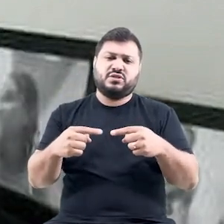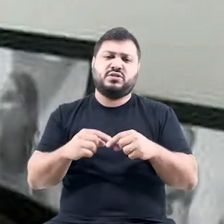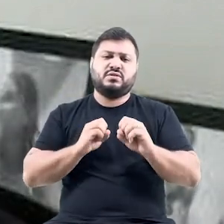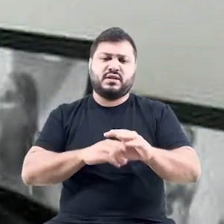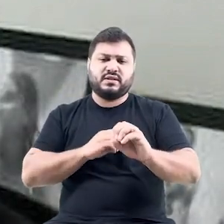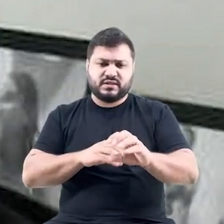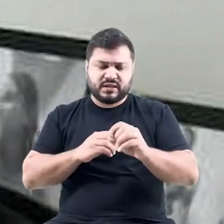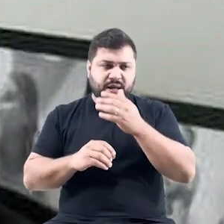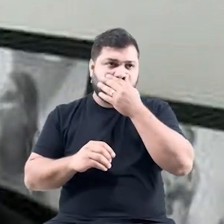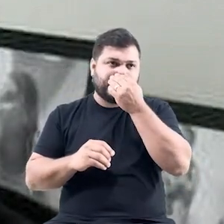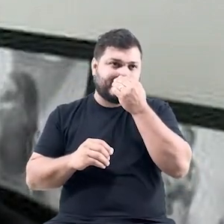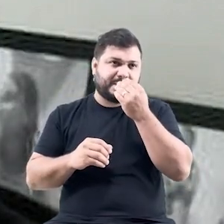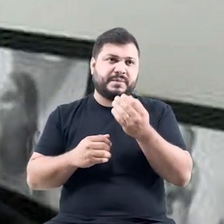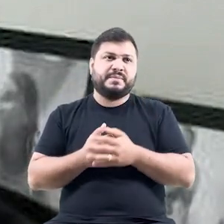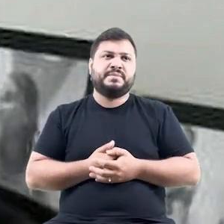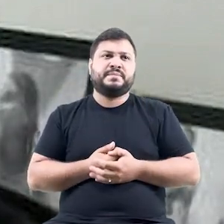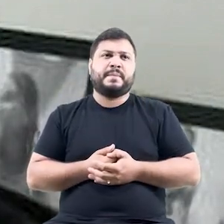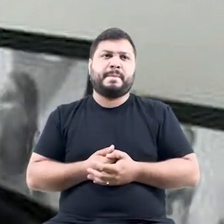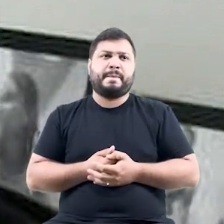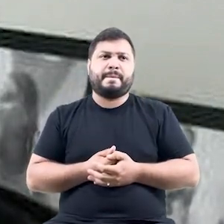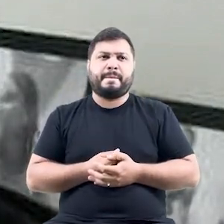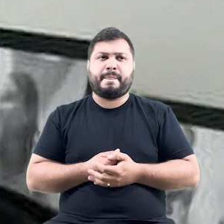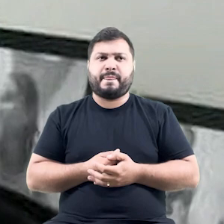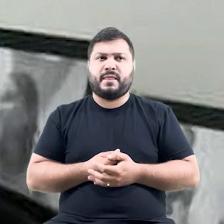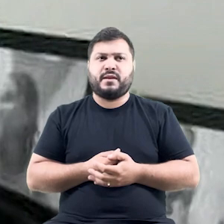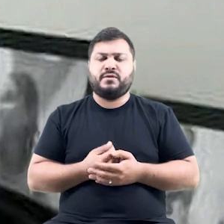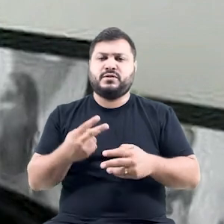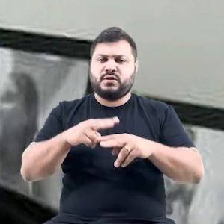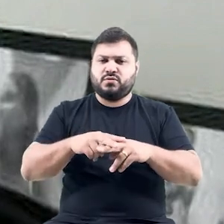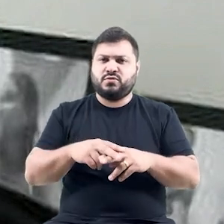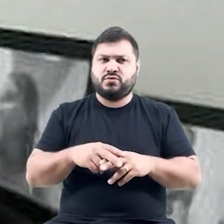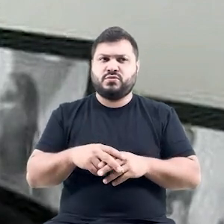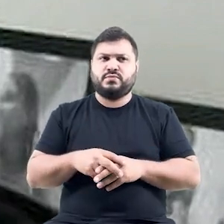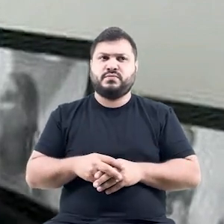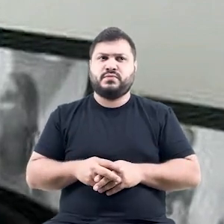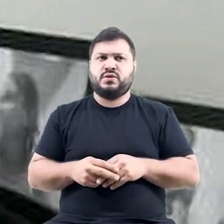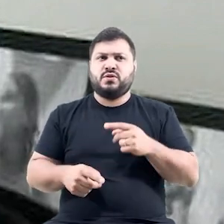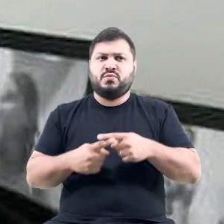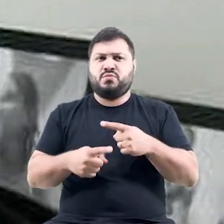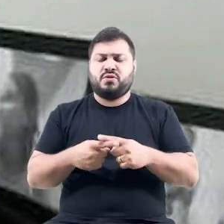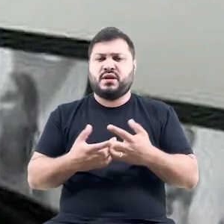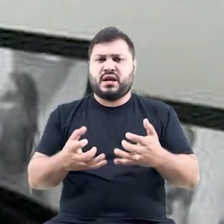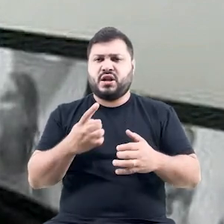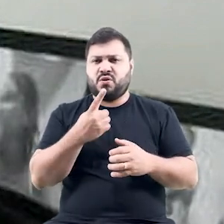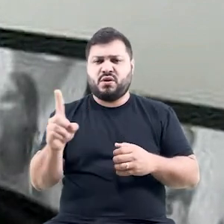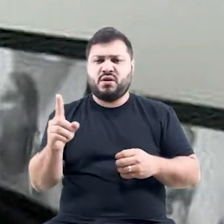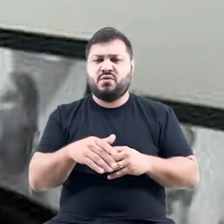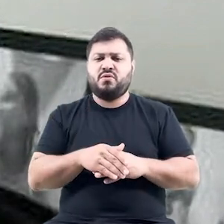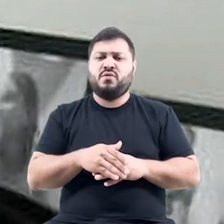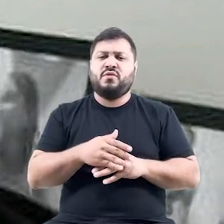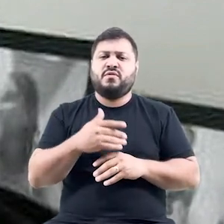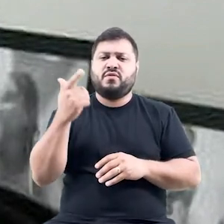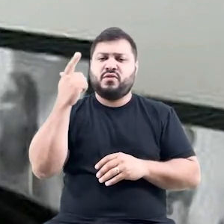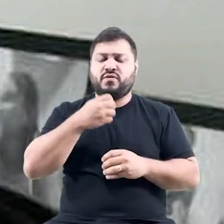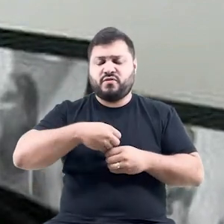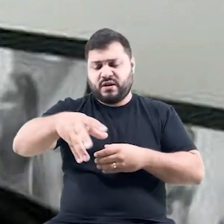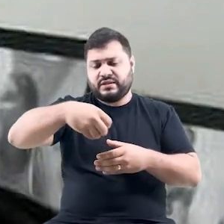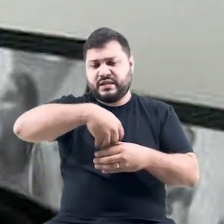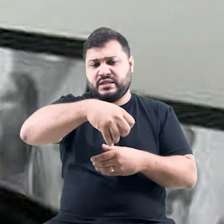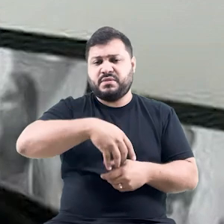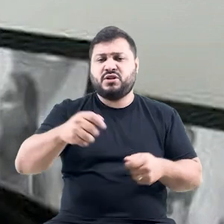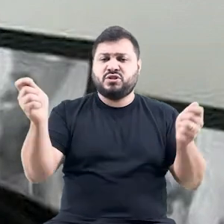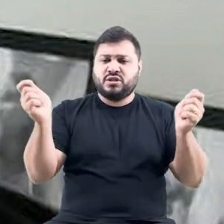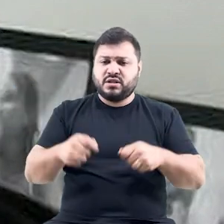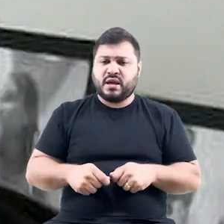efeitos na vida dos reclusos aqui com a gente, dos presos. Porque, querendo ou não, foi lançado uma semente que